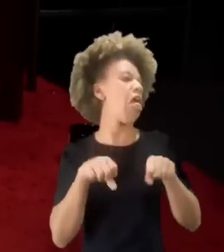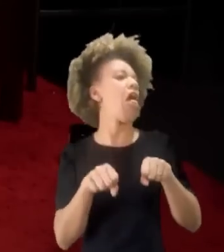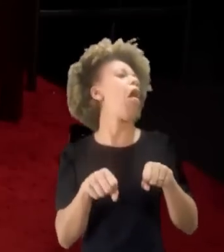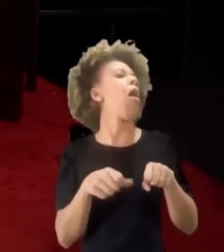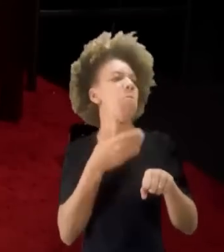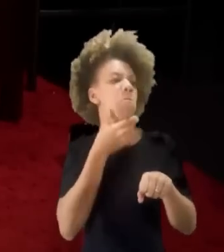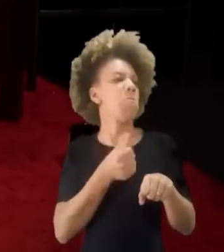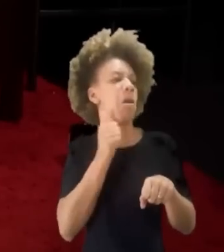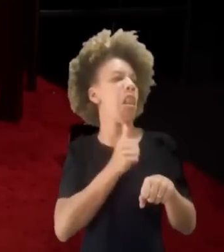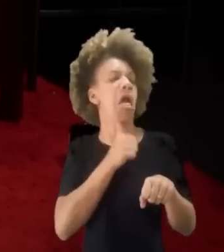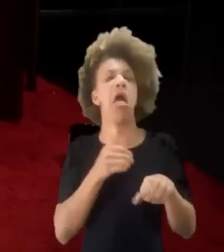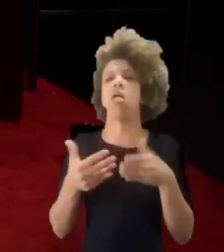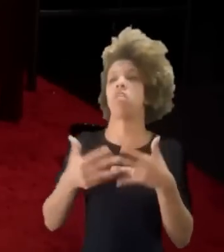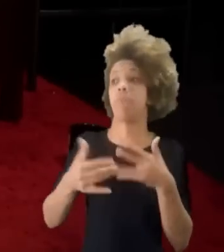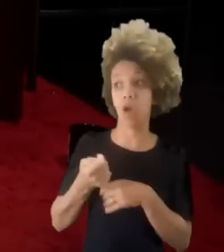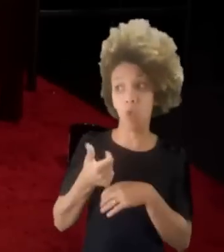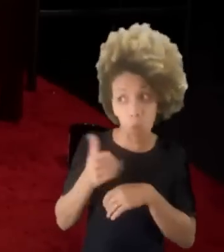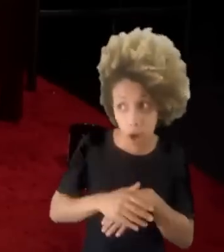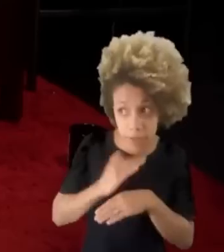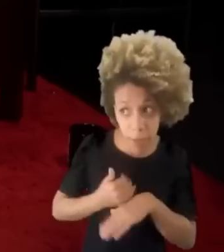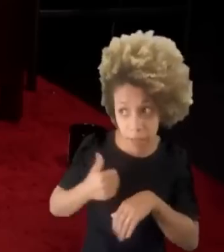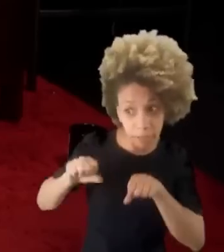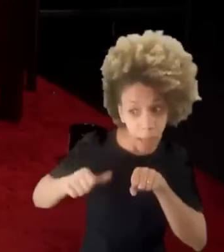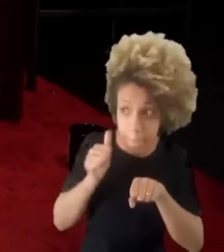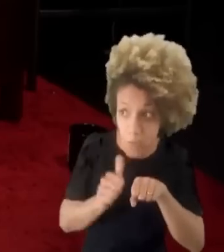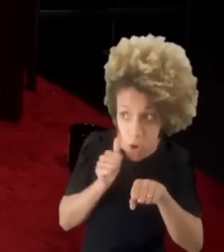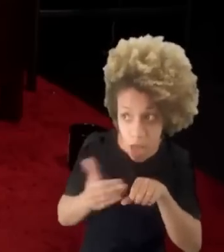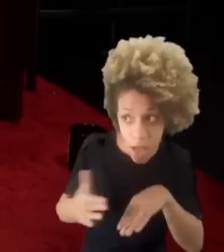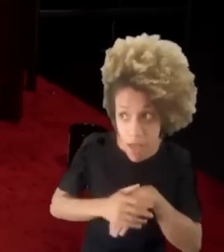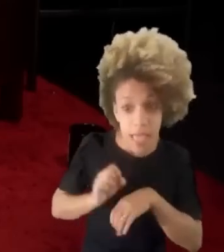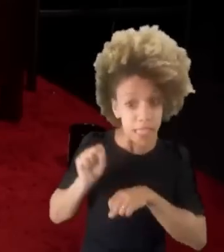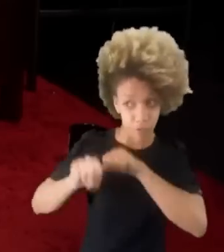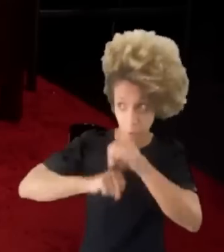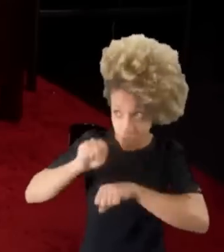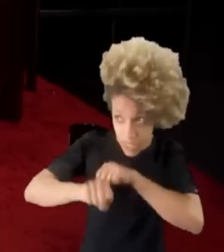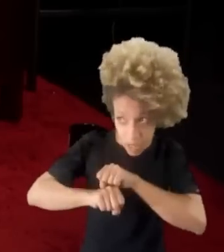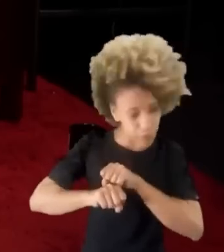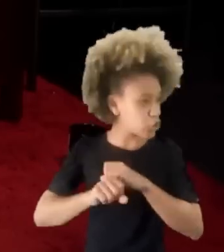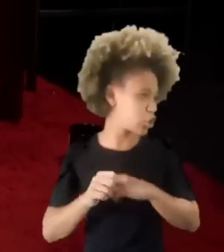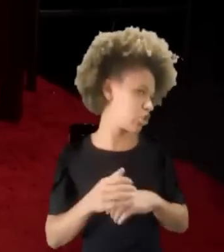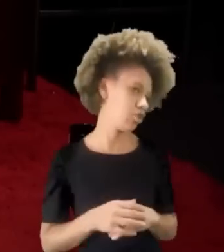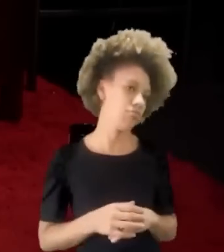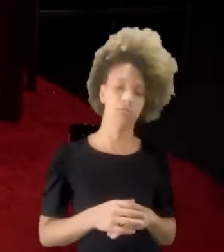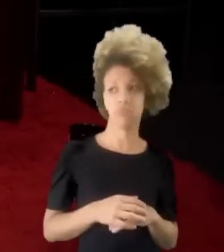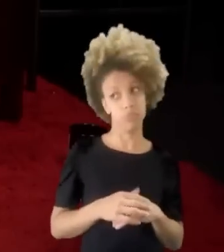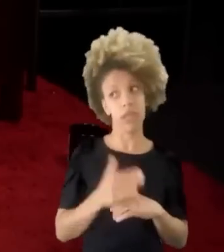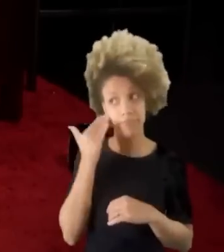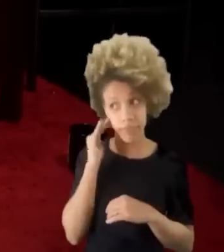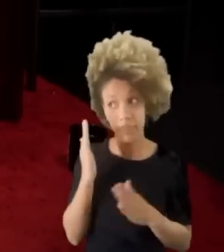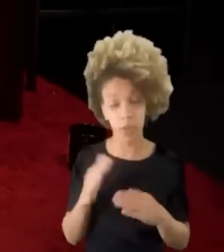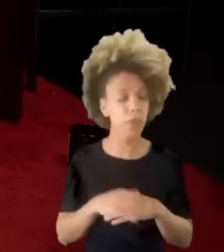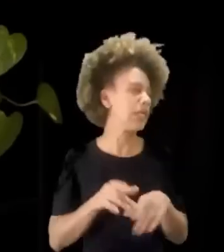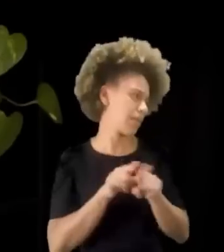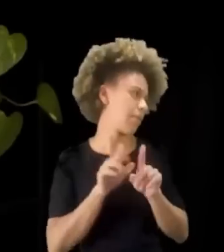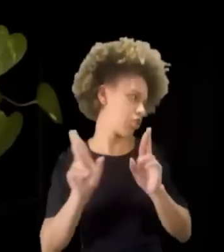pô ah a mulher atrapalhando o trânsito quase mata mulher irmão sua mulher aí ó se for de bicicleta então entendeu aliás tem essa diferença da